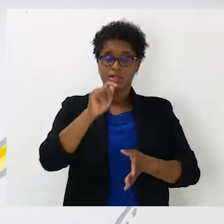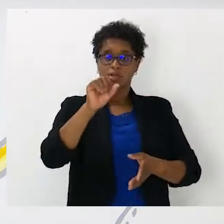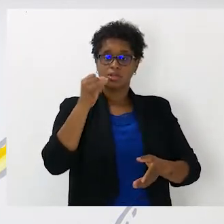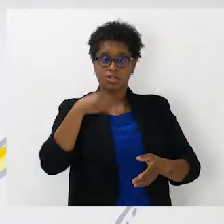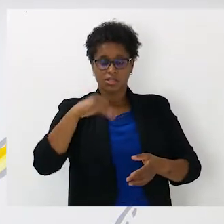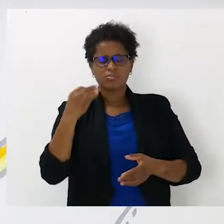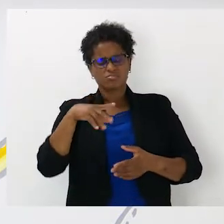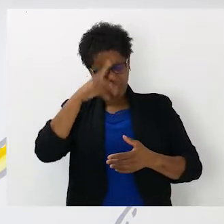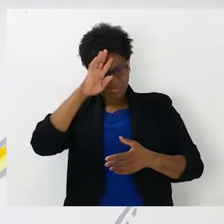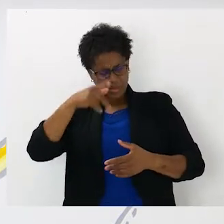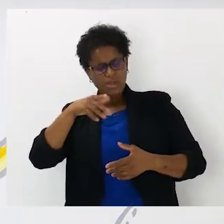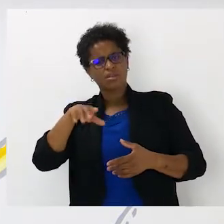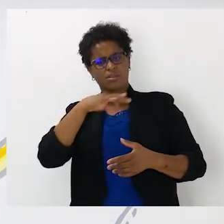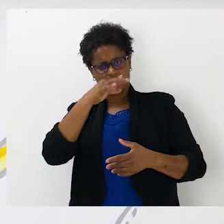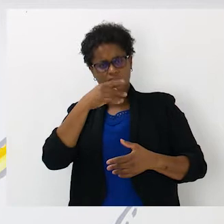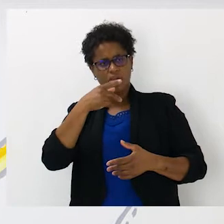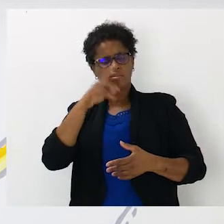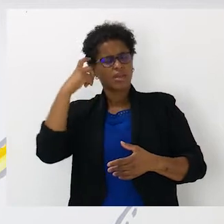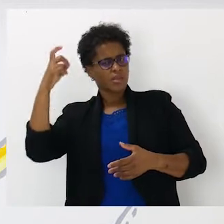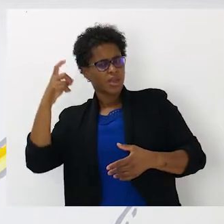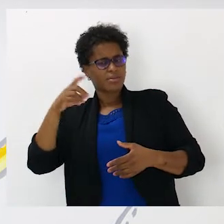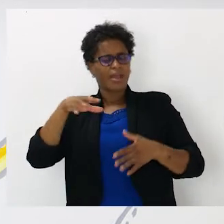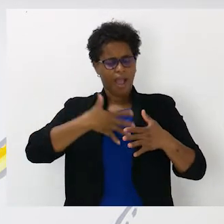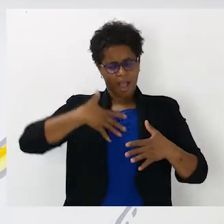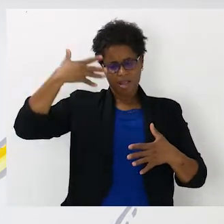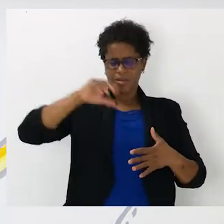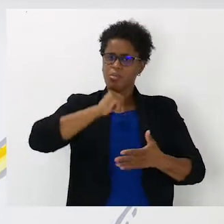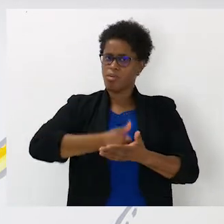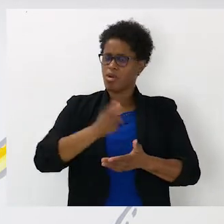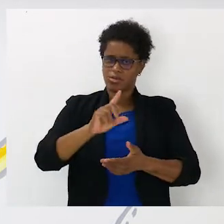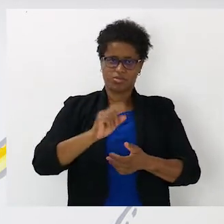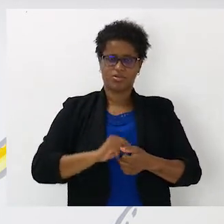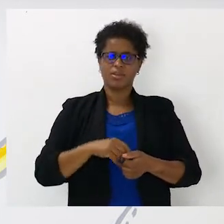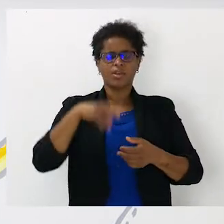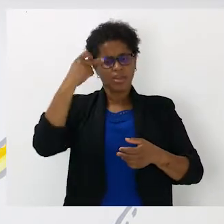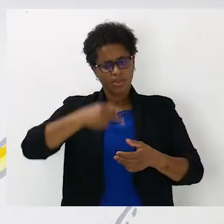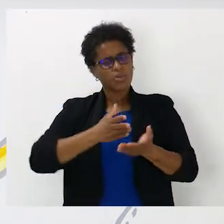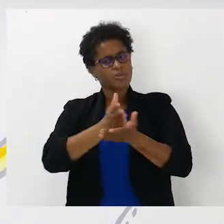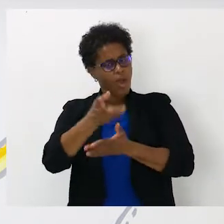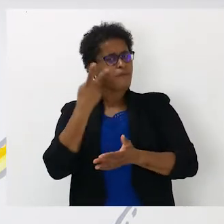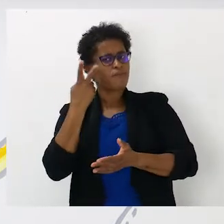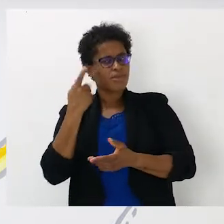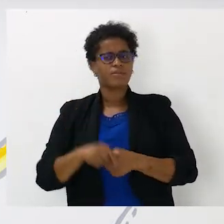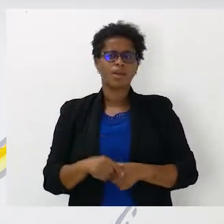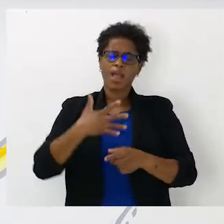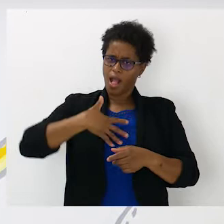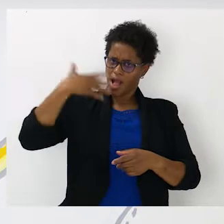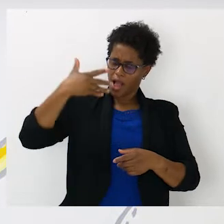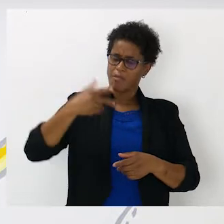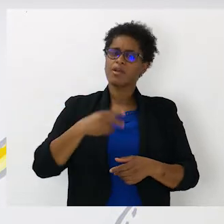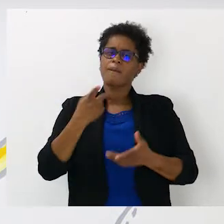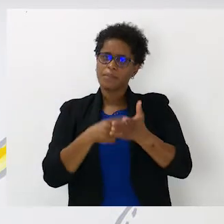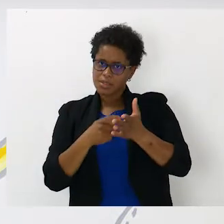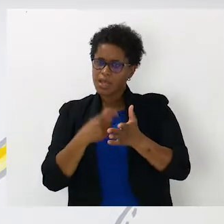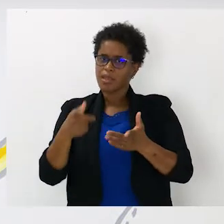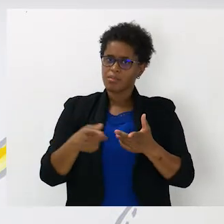não morria, permanecia viva e a alma precisava